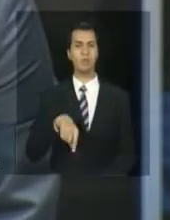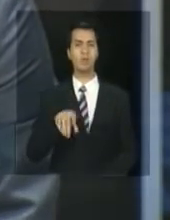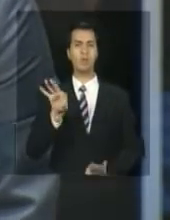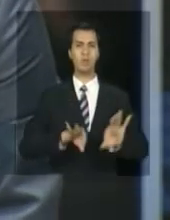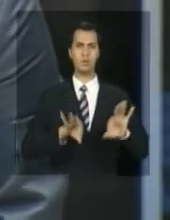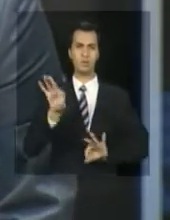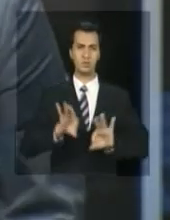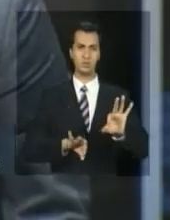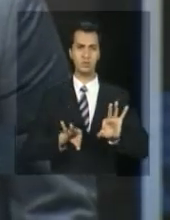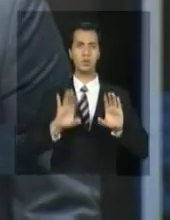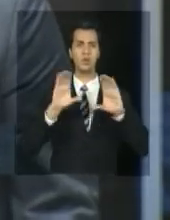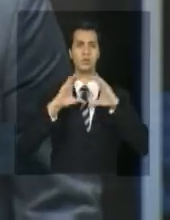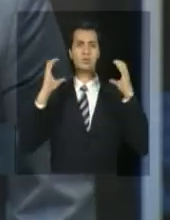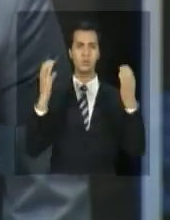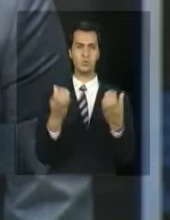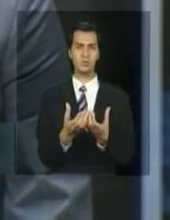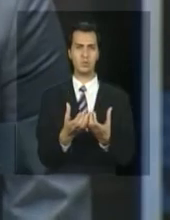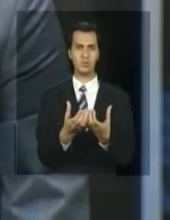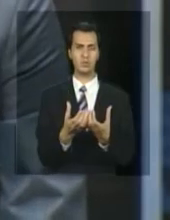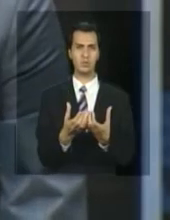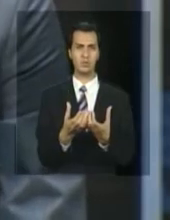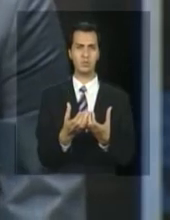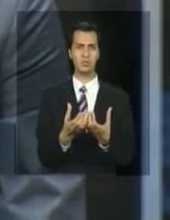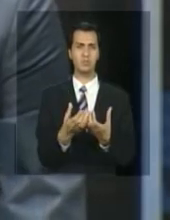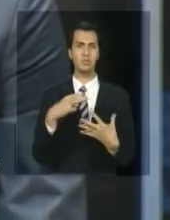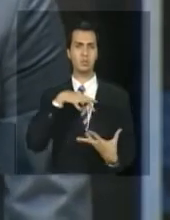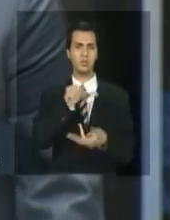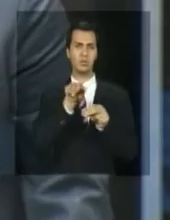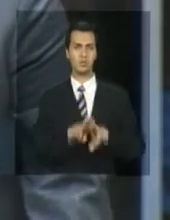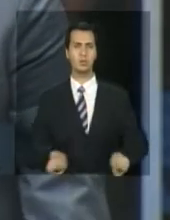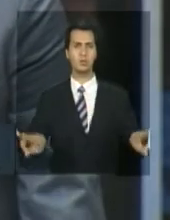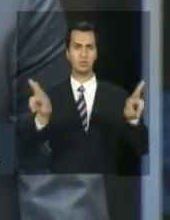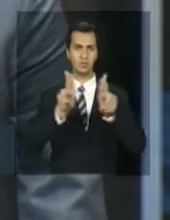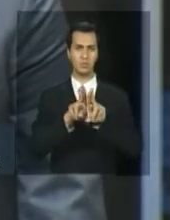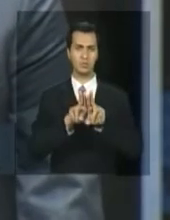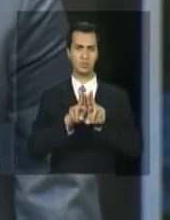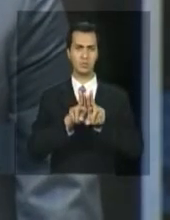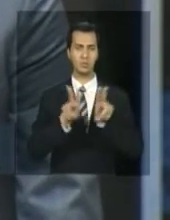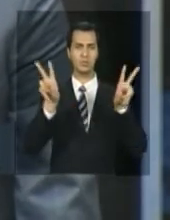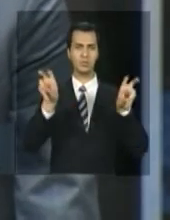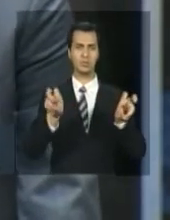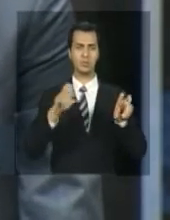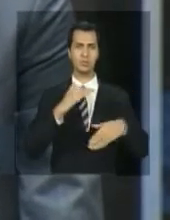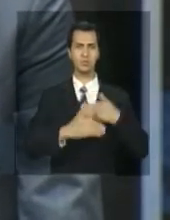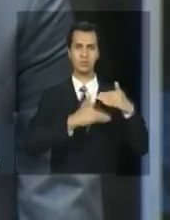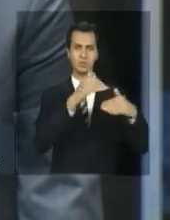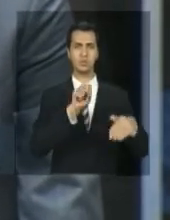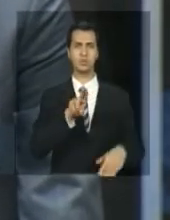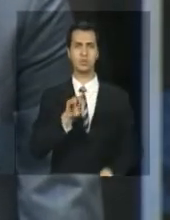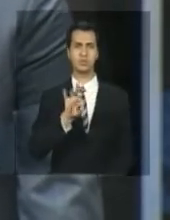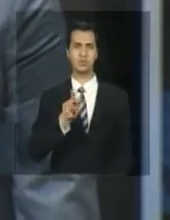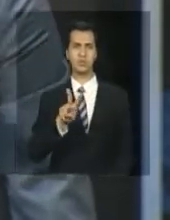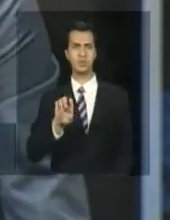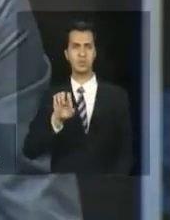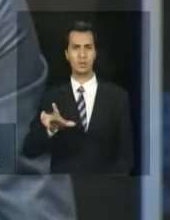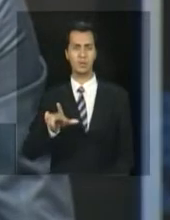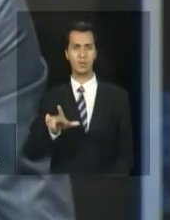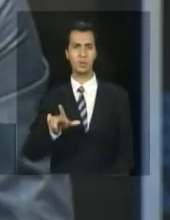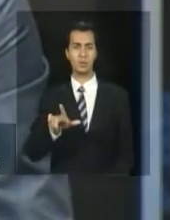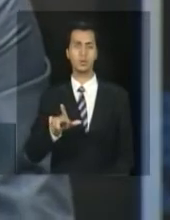organizar a Conferência das Nações Unidas sobre o Desenvolvimento Sustentável,